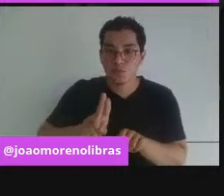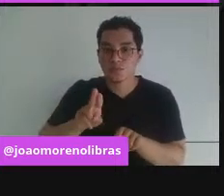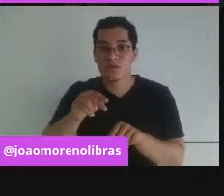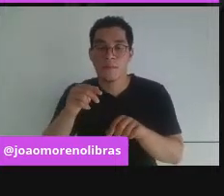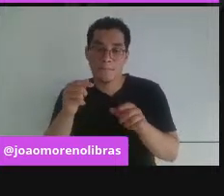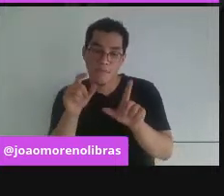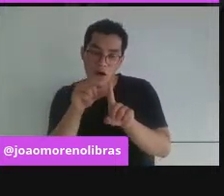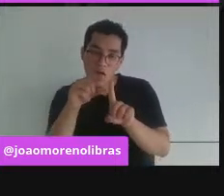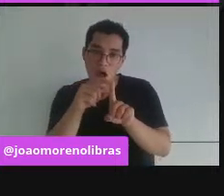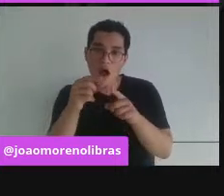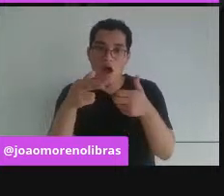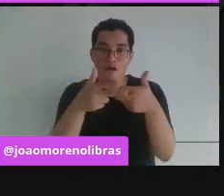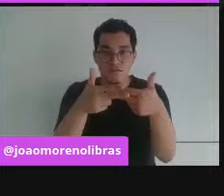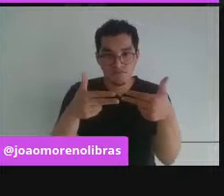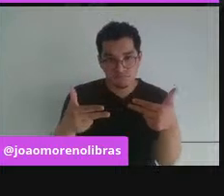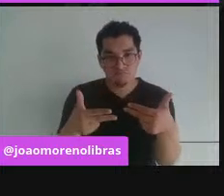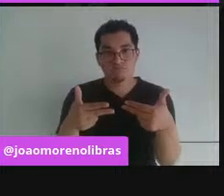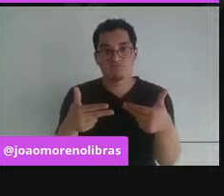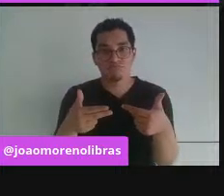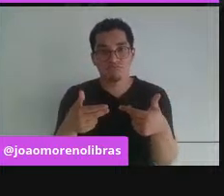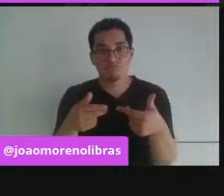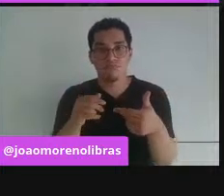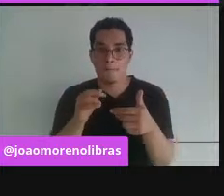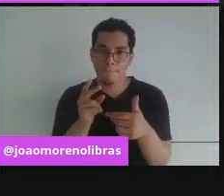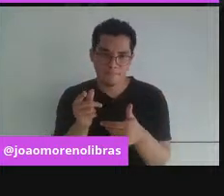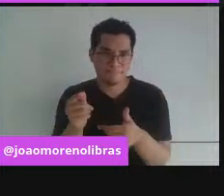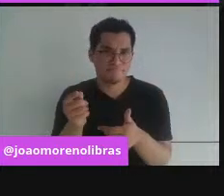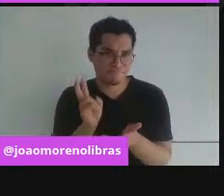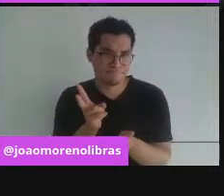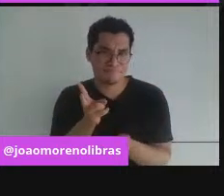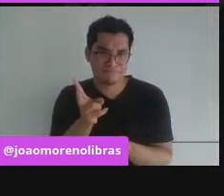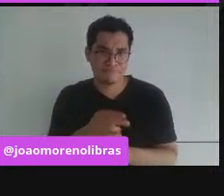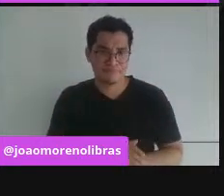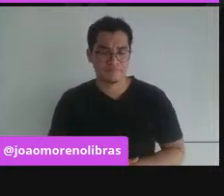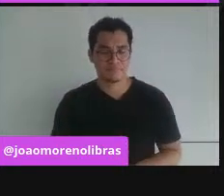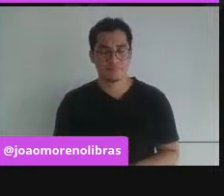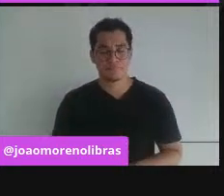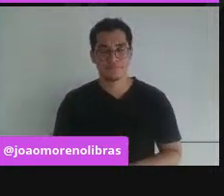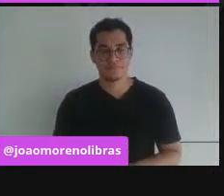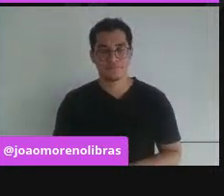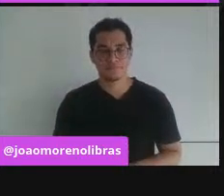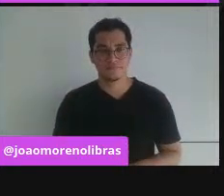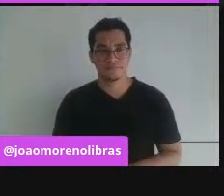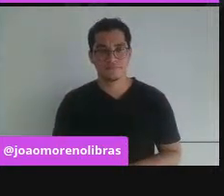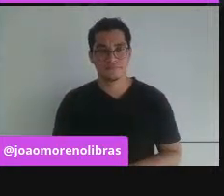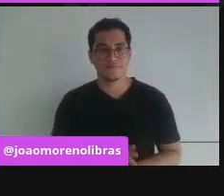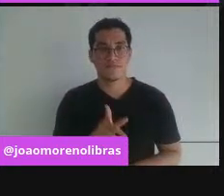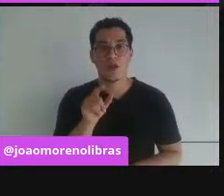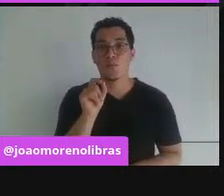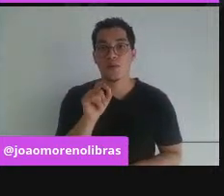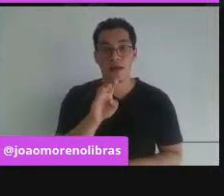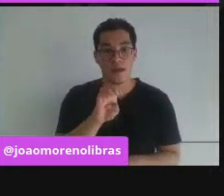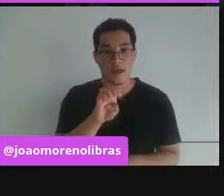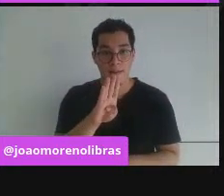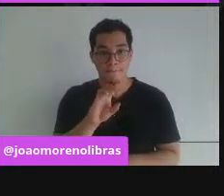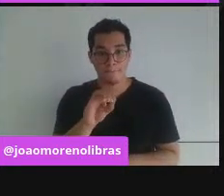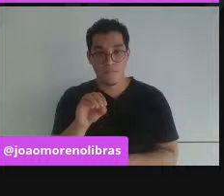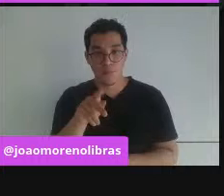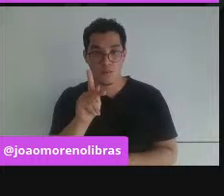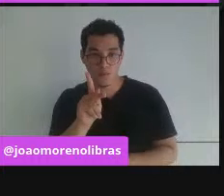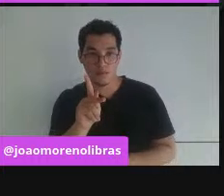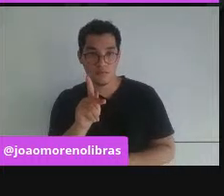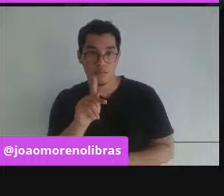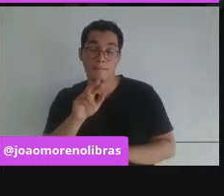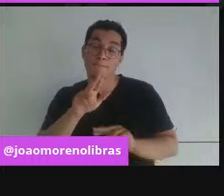o plano de texto do livro, escolhido conforme falei. É um e-book, logo é digital.